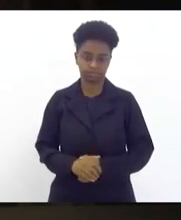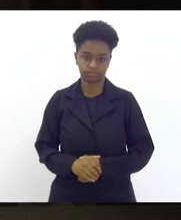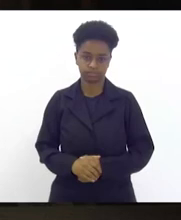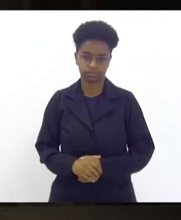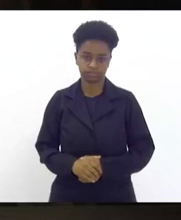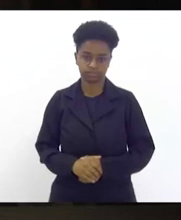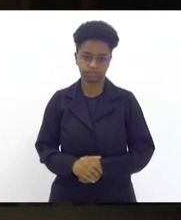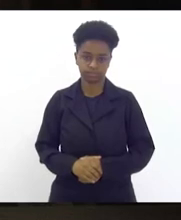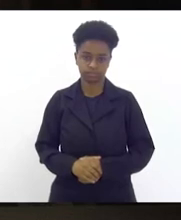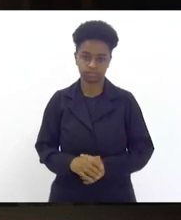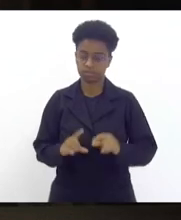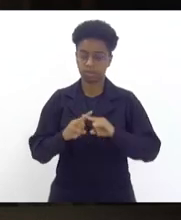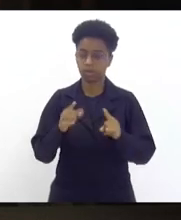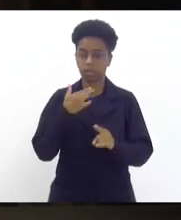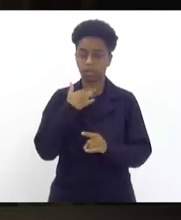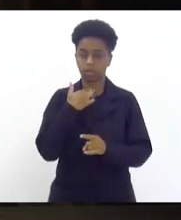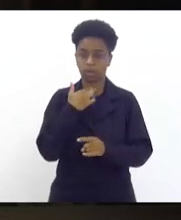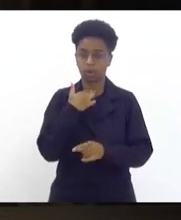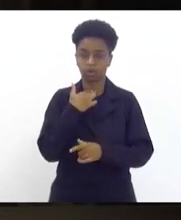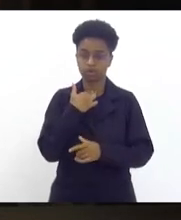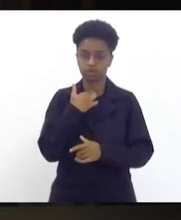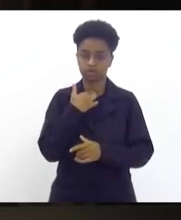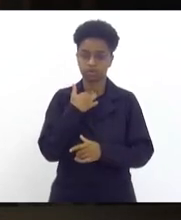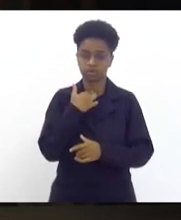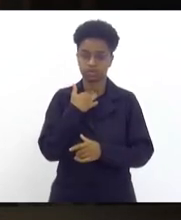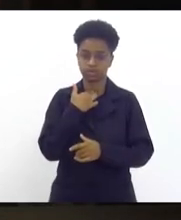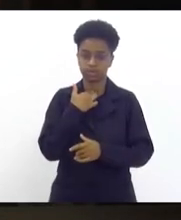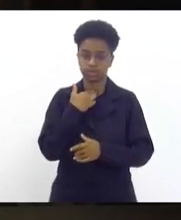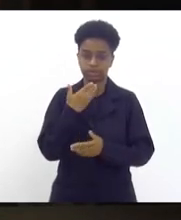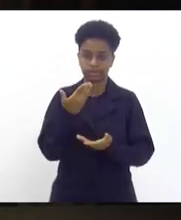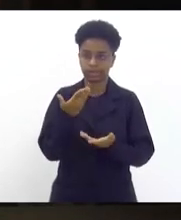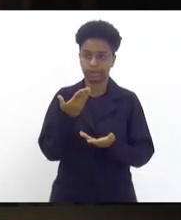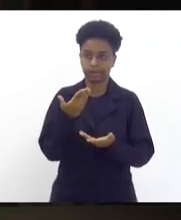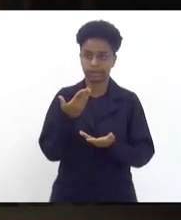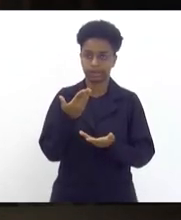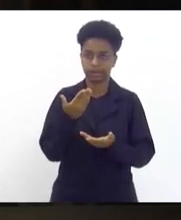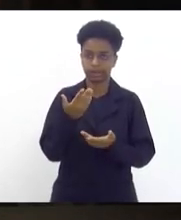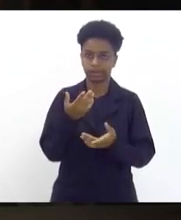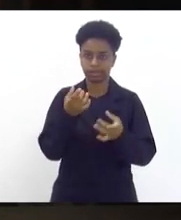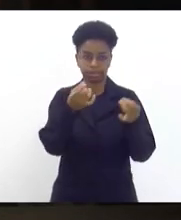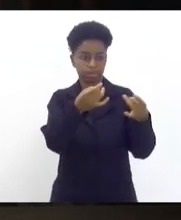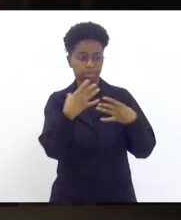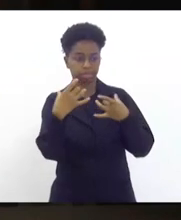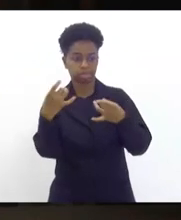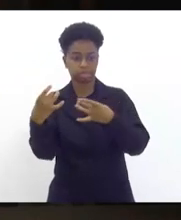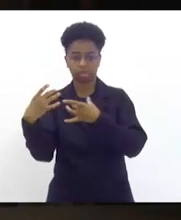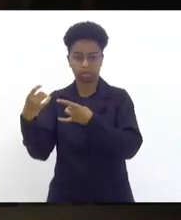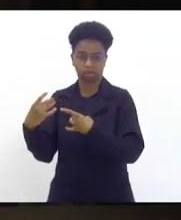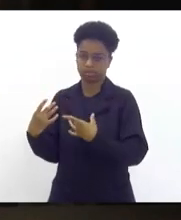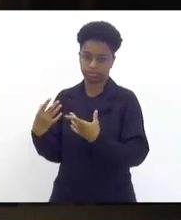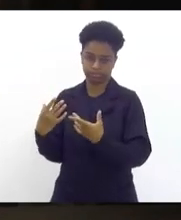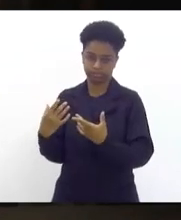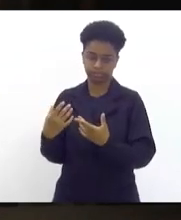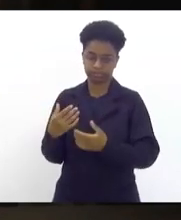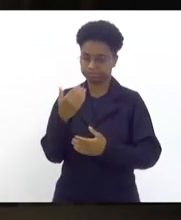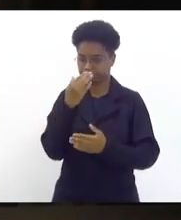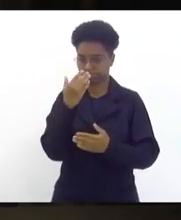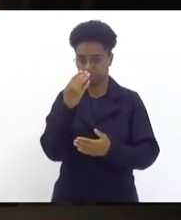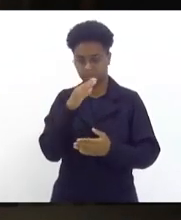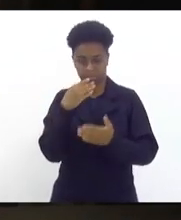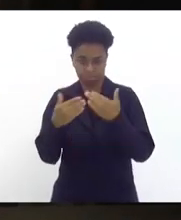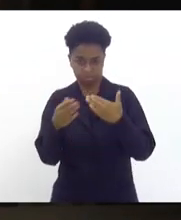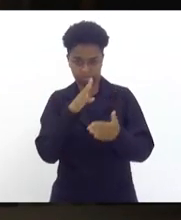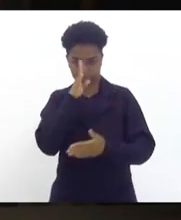e não sermos tratados como qualquer pessoa então eu clamo que as pessoas